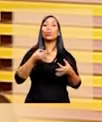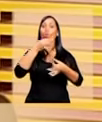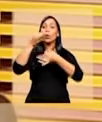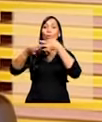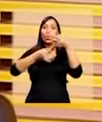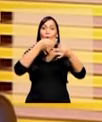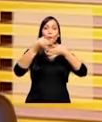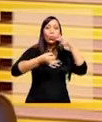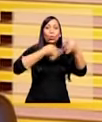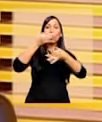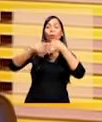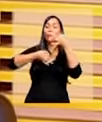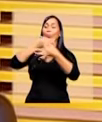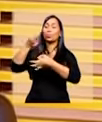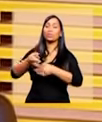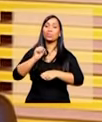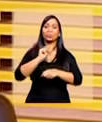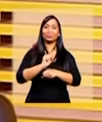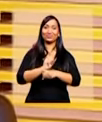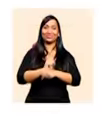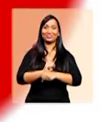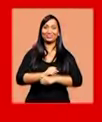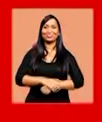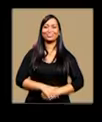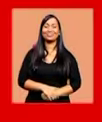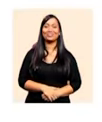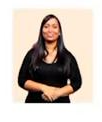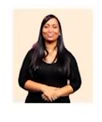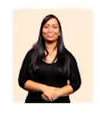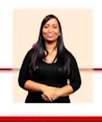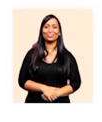belo depoimento de um resgate de fé. Confira.